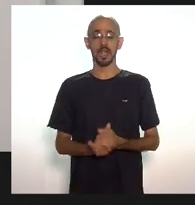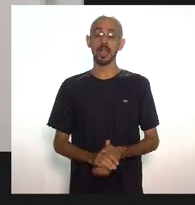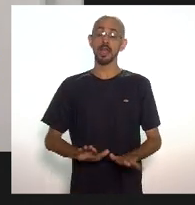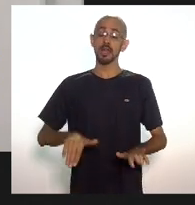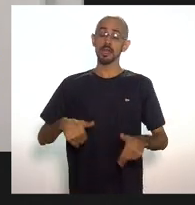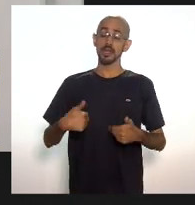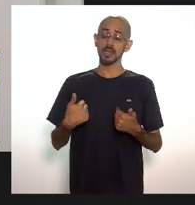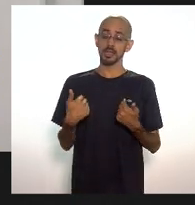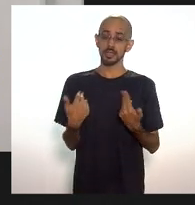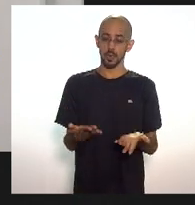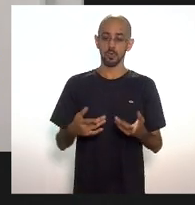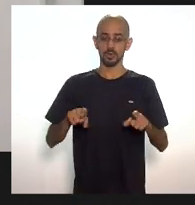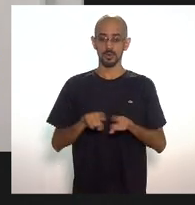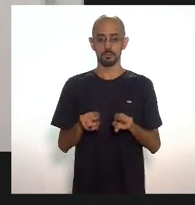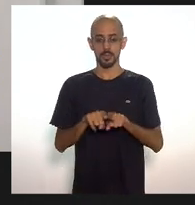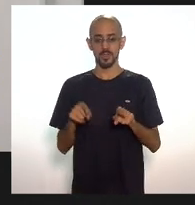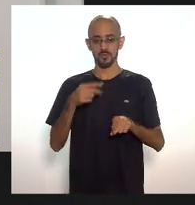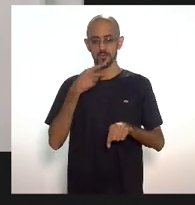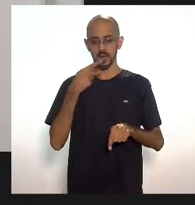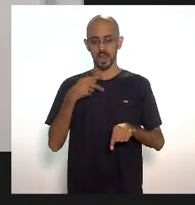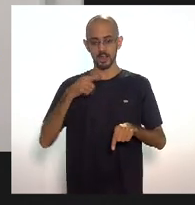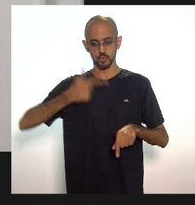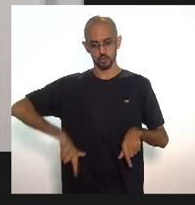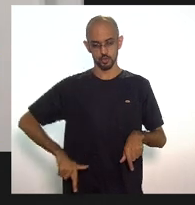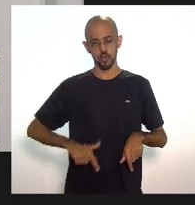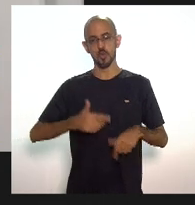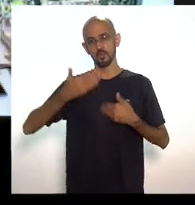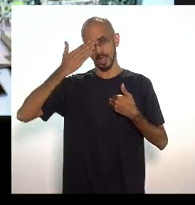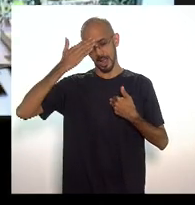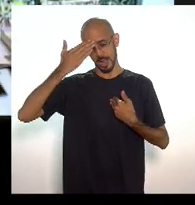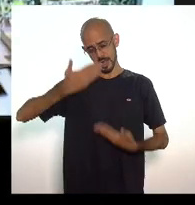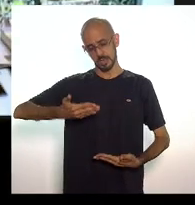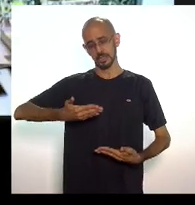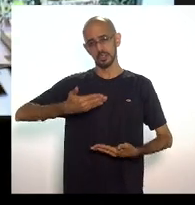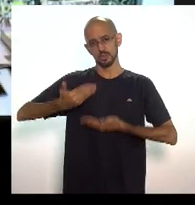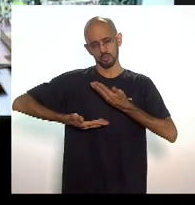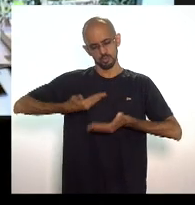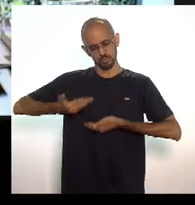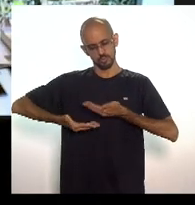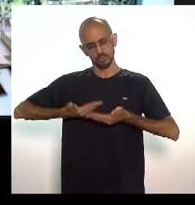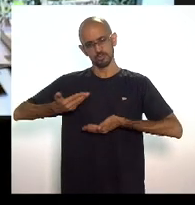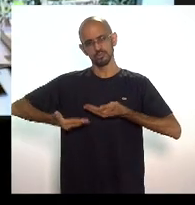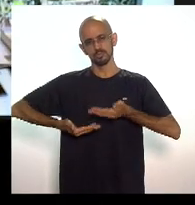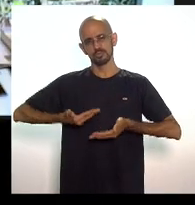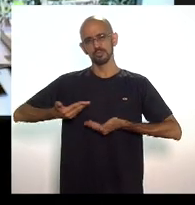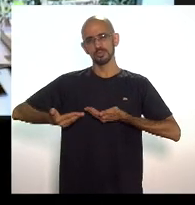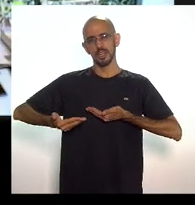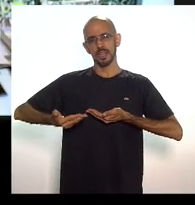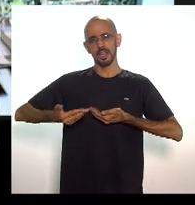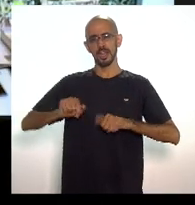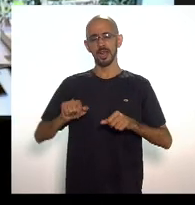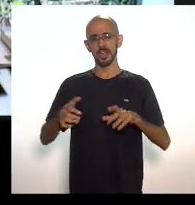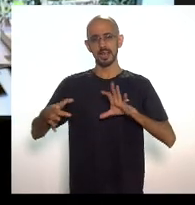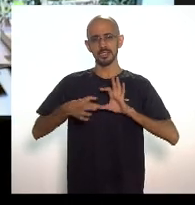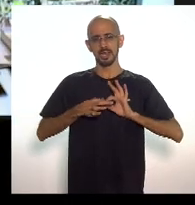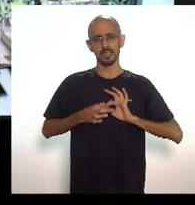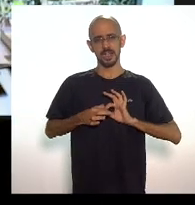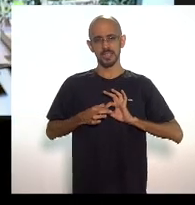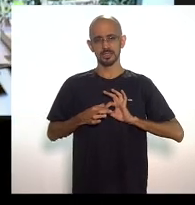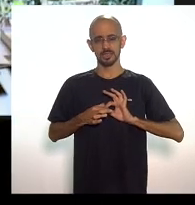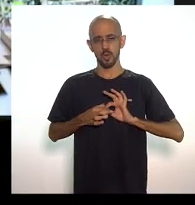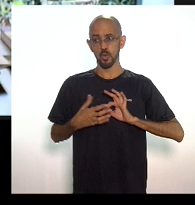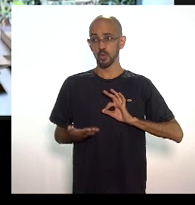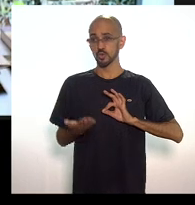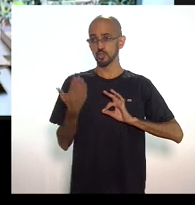dizer que novamente agradeço aí a interlocução, a intermediação, né, dessa ligação que o senhor